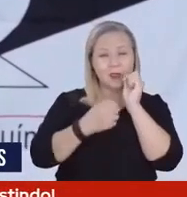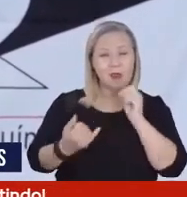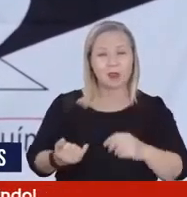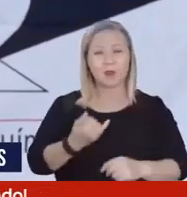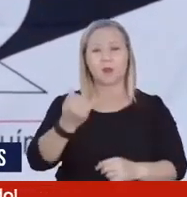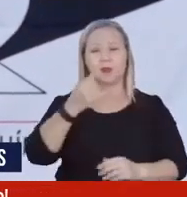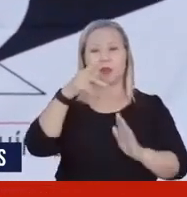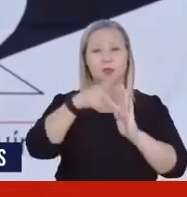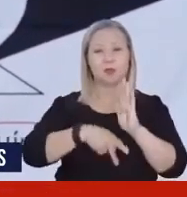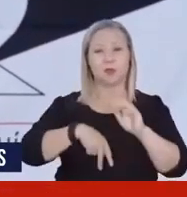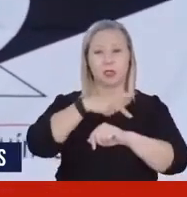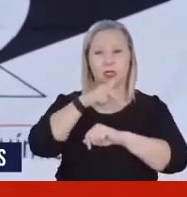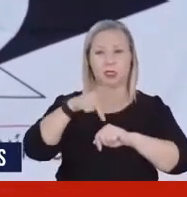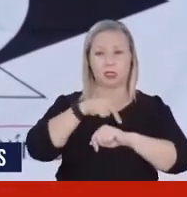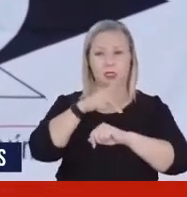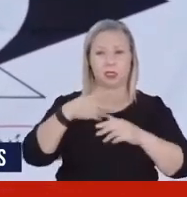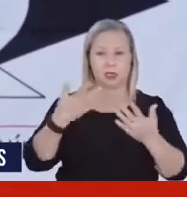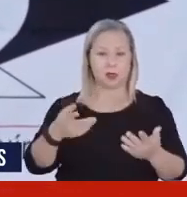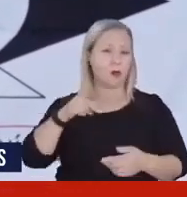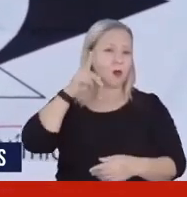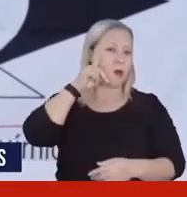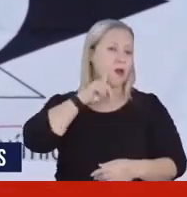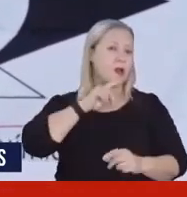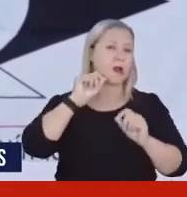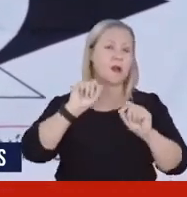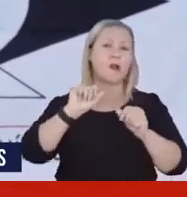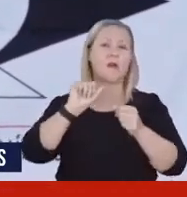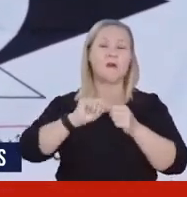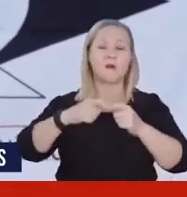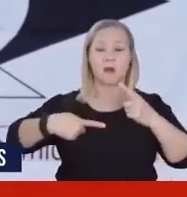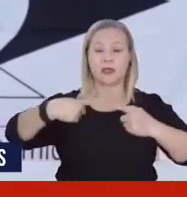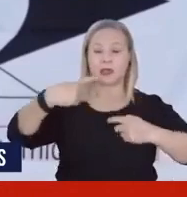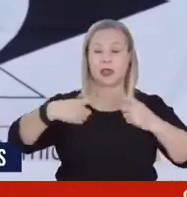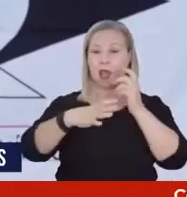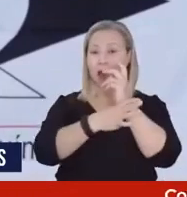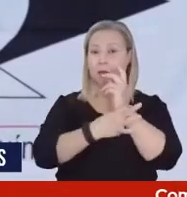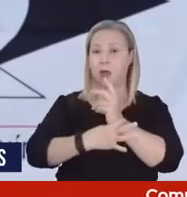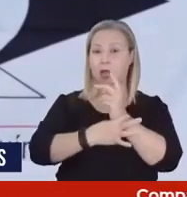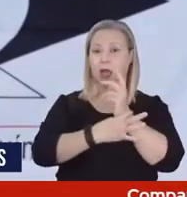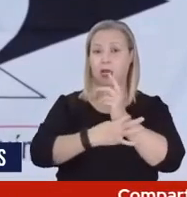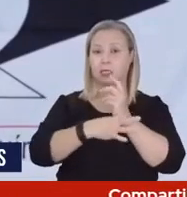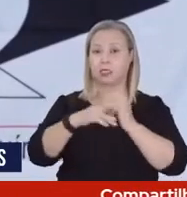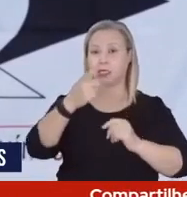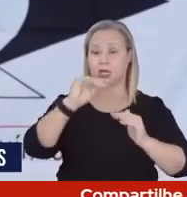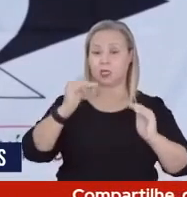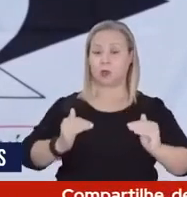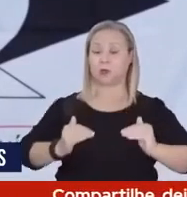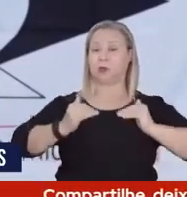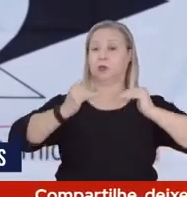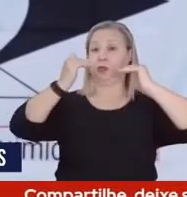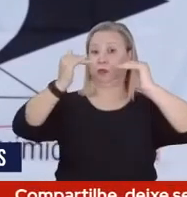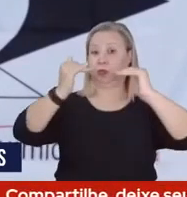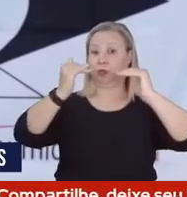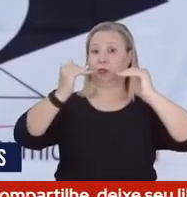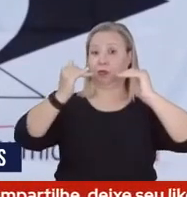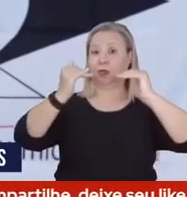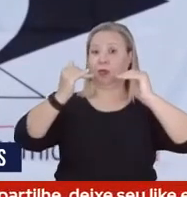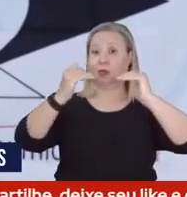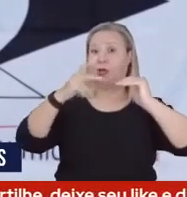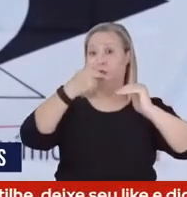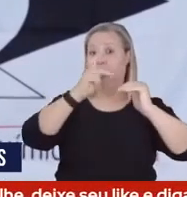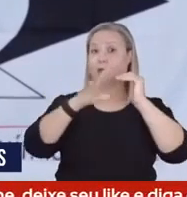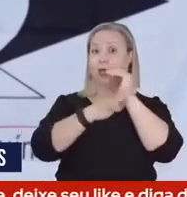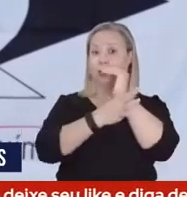Os Estados Unidos faz guerra para garantir a sua soberania e a sua segurança energética.